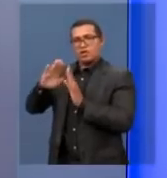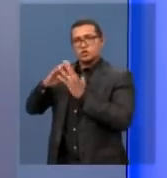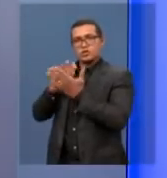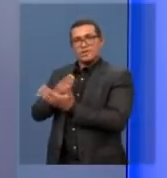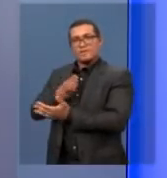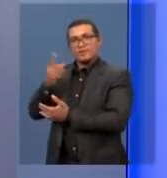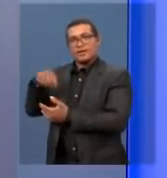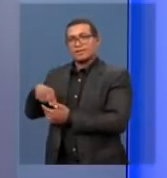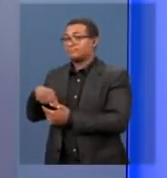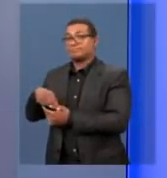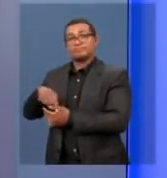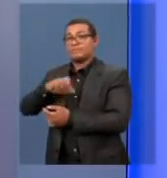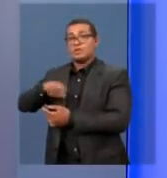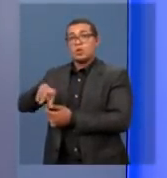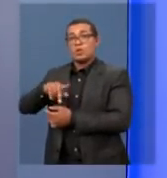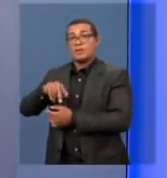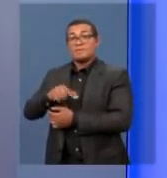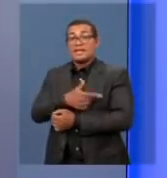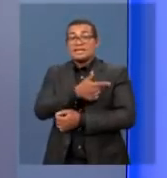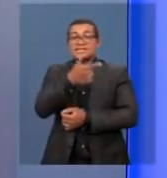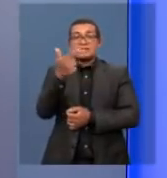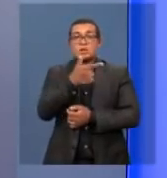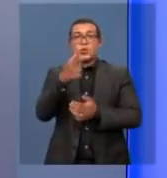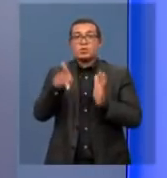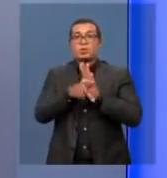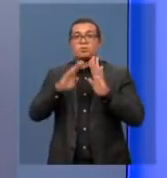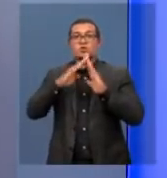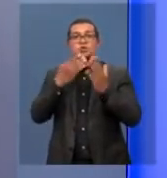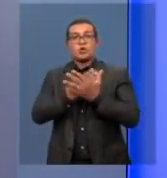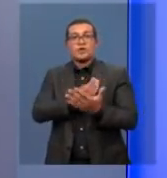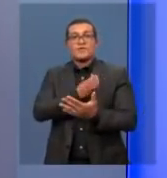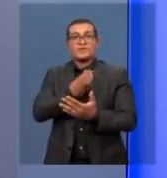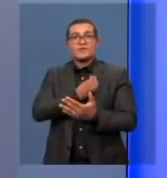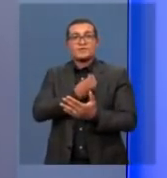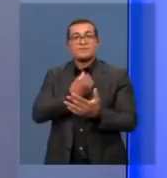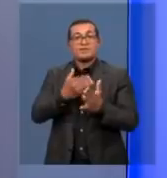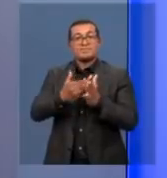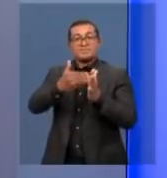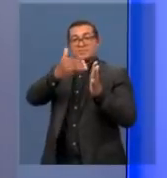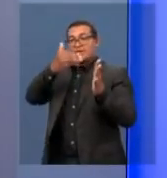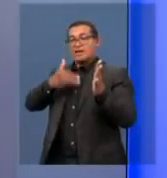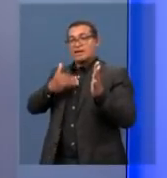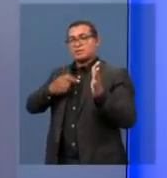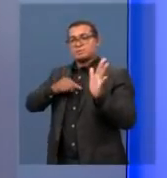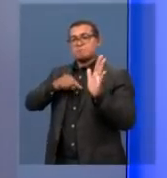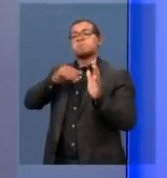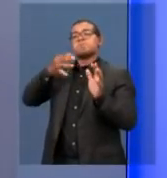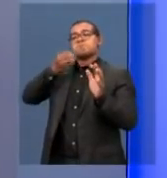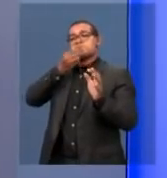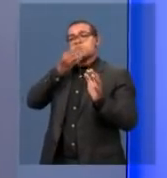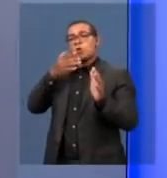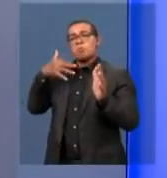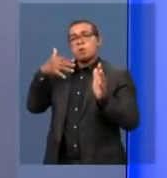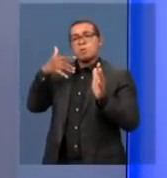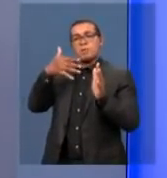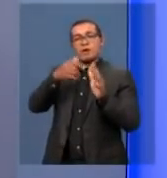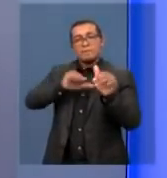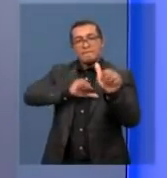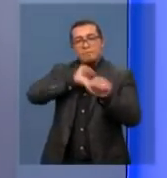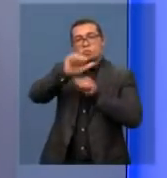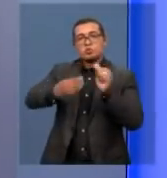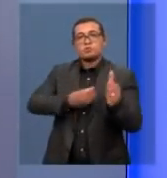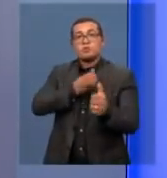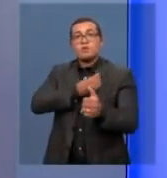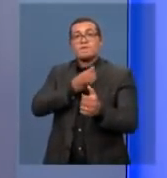era doido da escola viva teve índices piores do que quando ela não era escola vem da escola viva é um erro além disso nós precisamos mudar essa